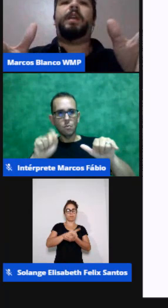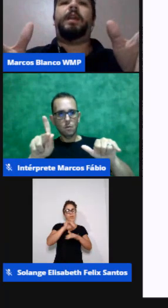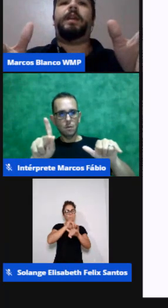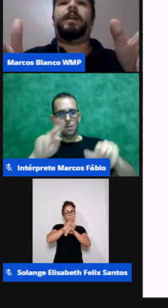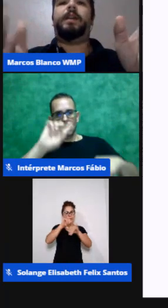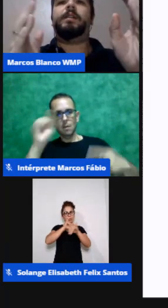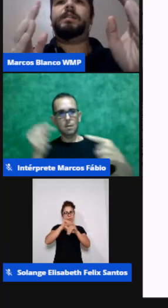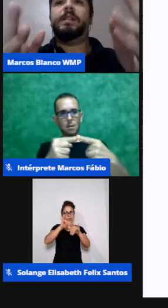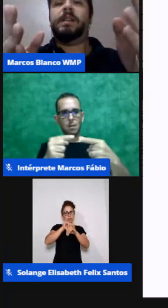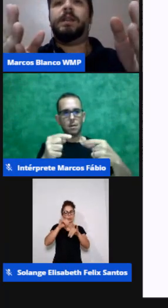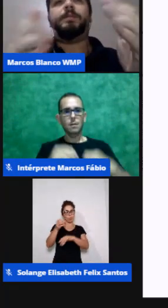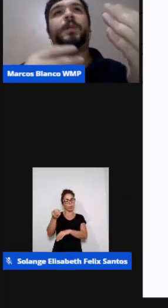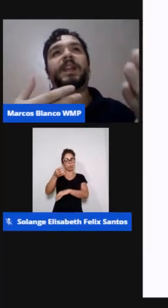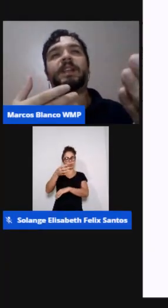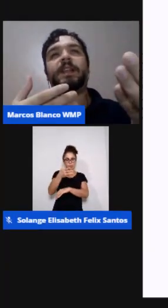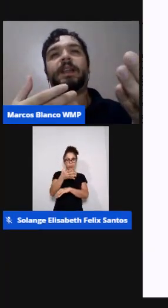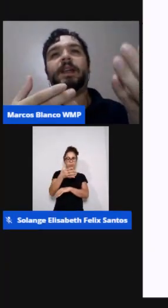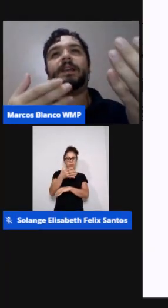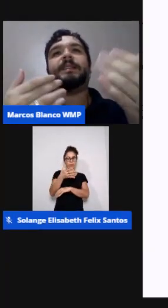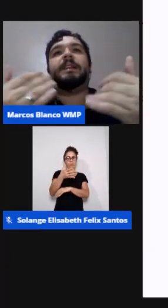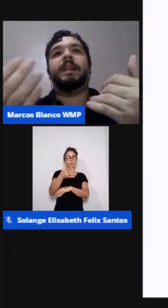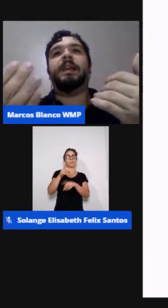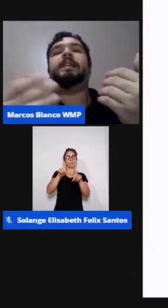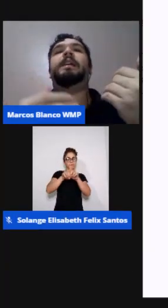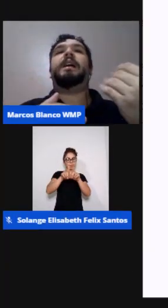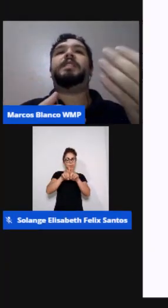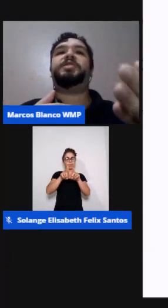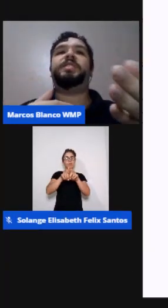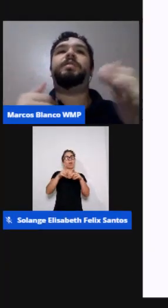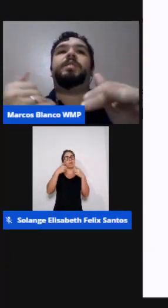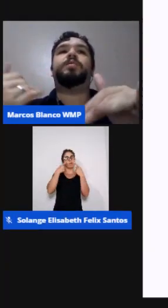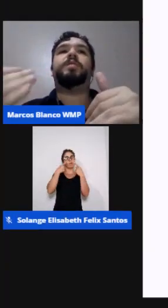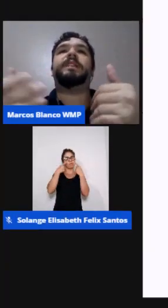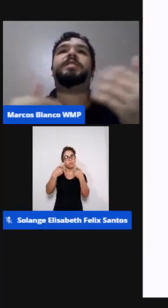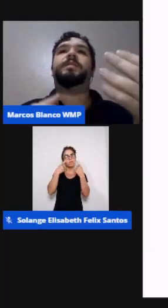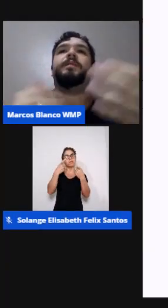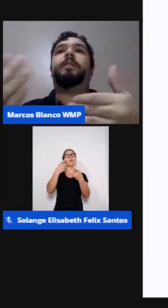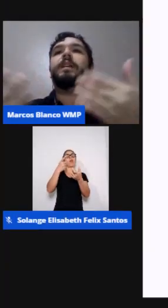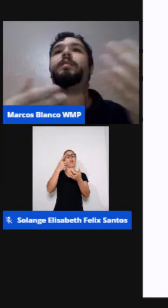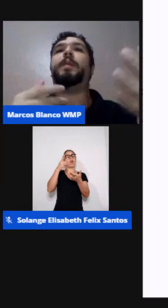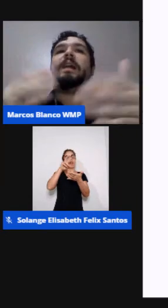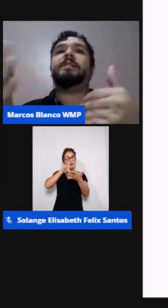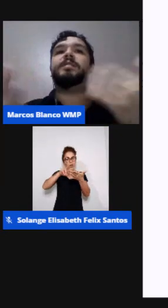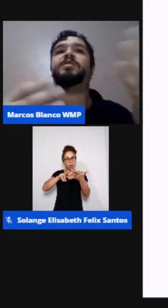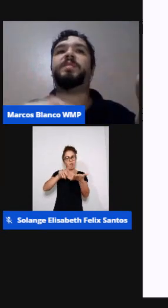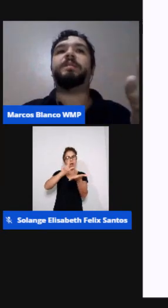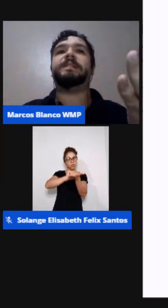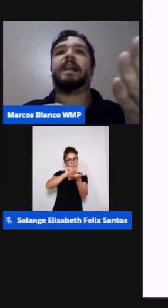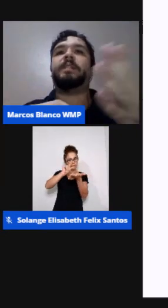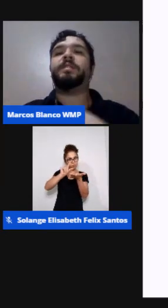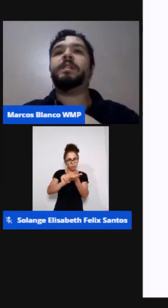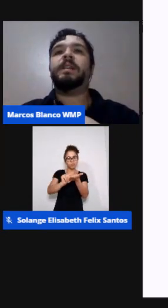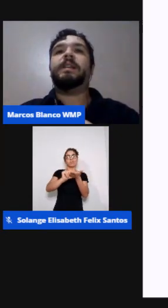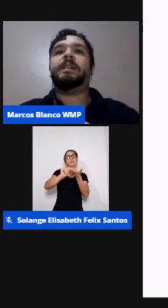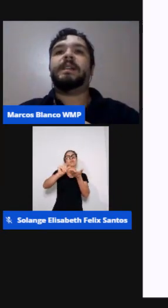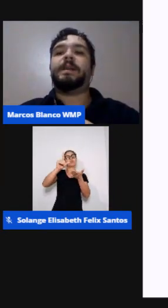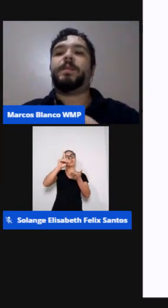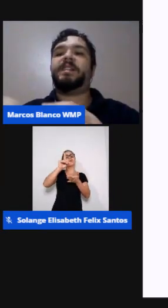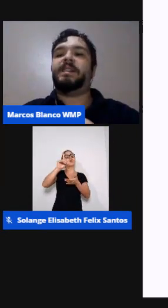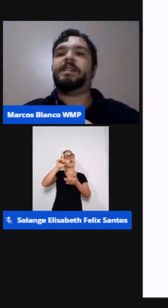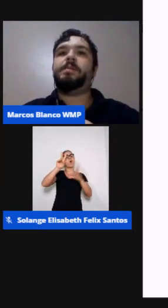dizer. E, para quem tem interesse em ler artigo, então, todos os artigos envolvendo a Volbach estão